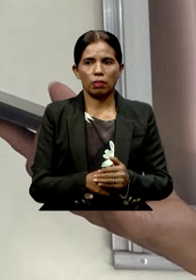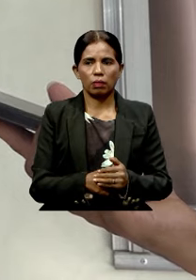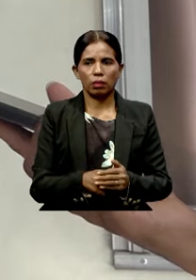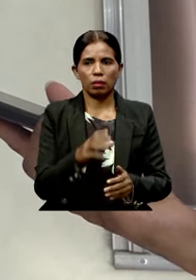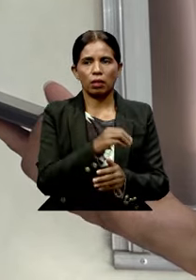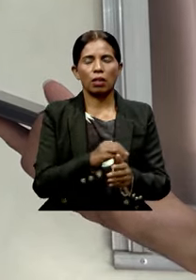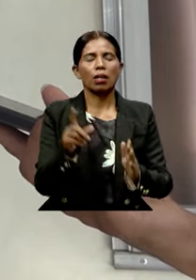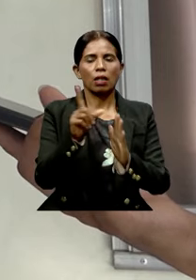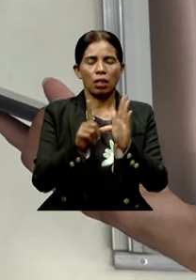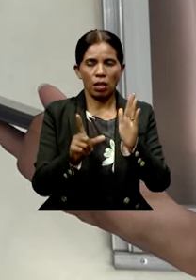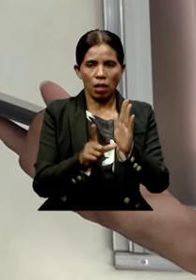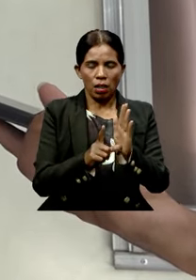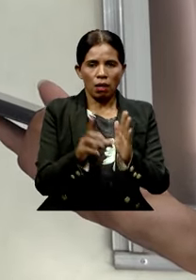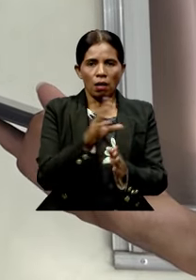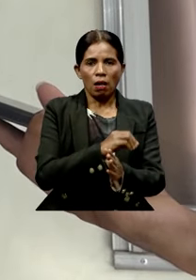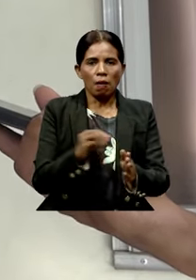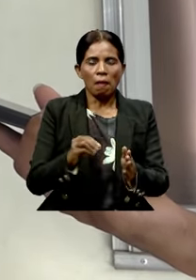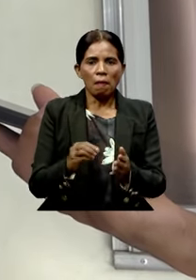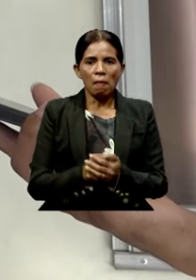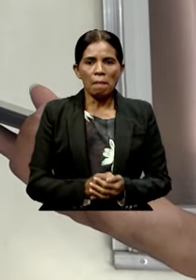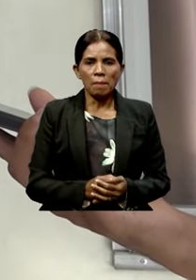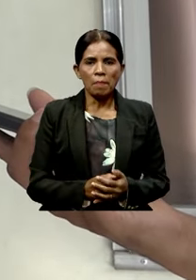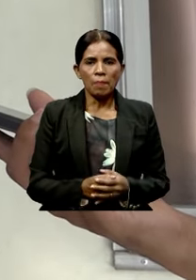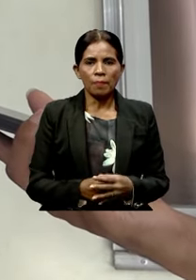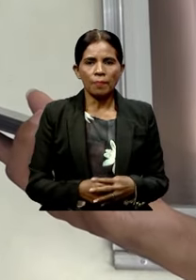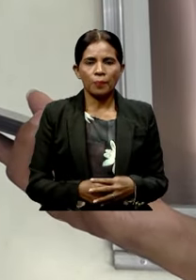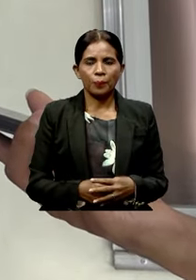esboço cedo, mas que precisa...